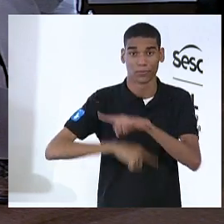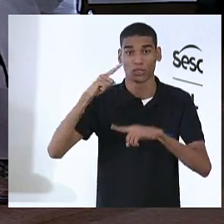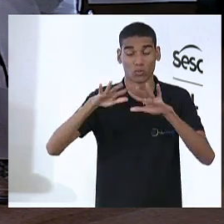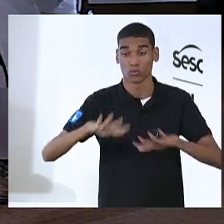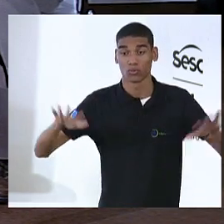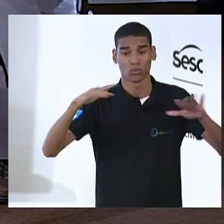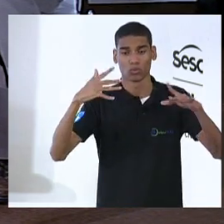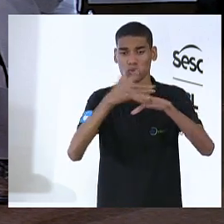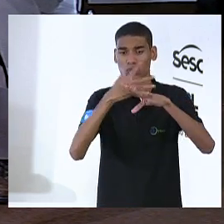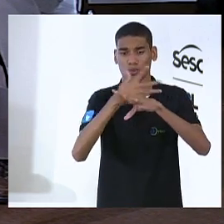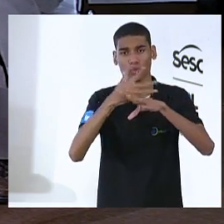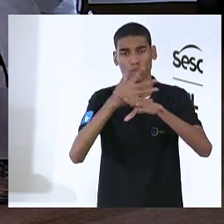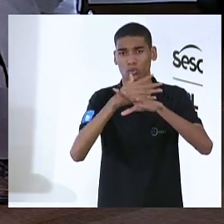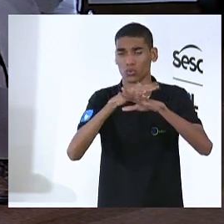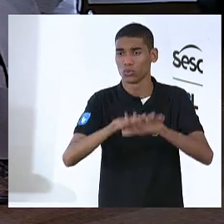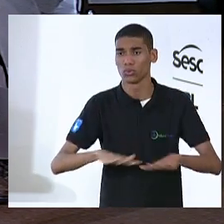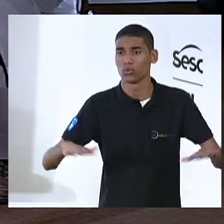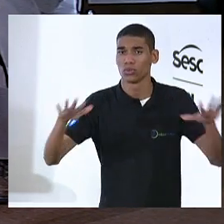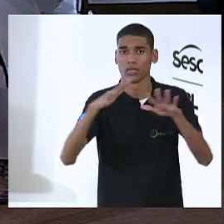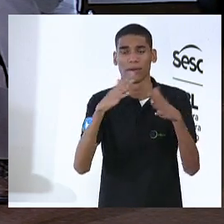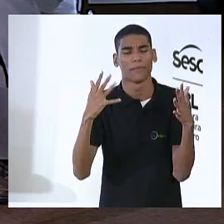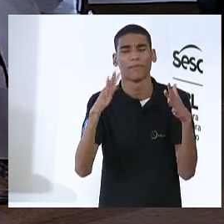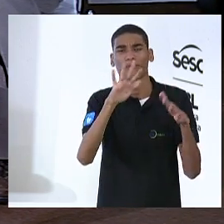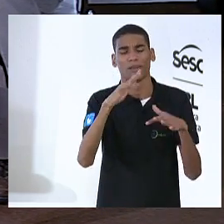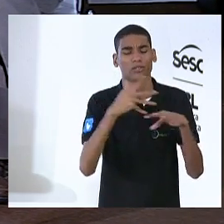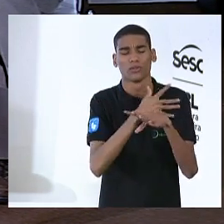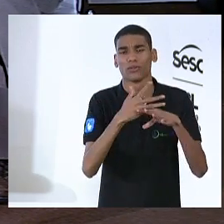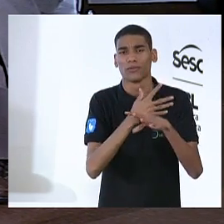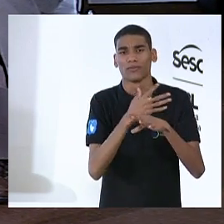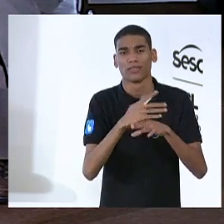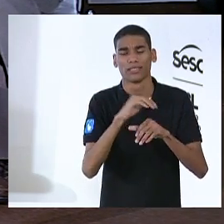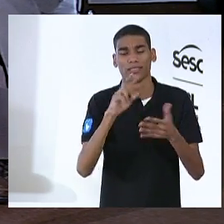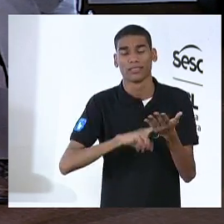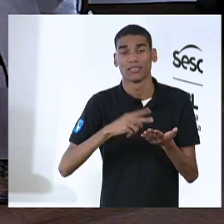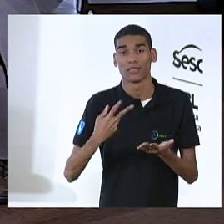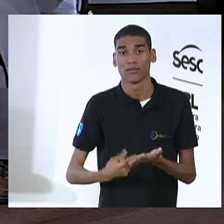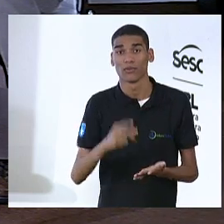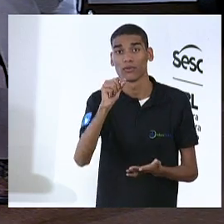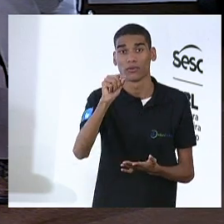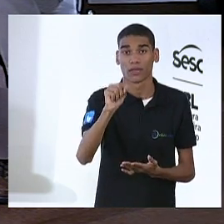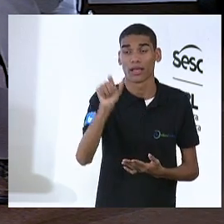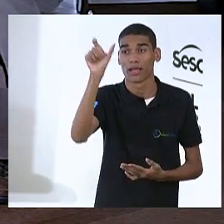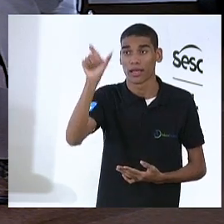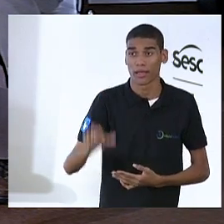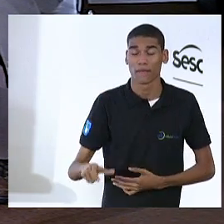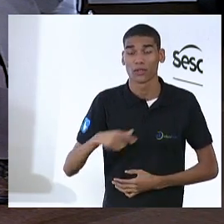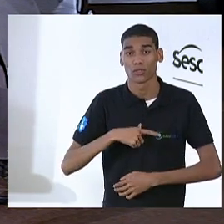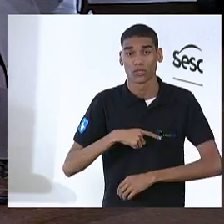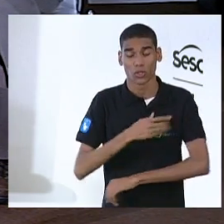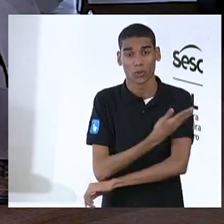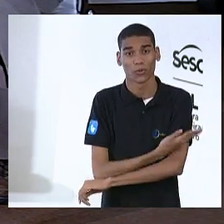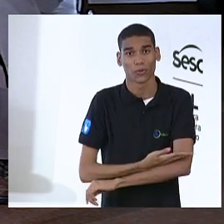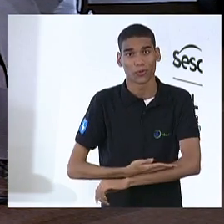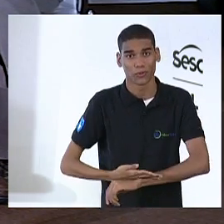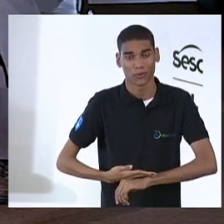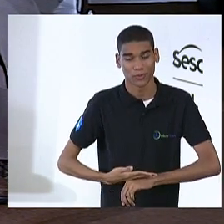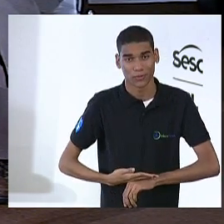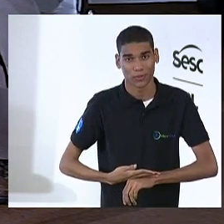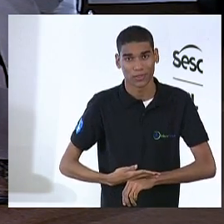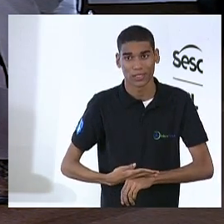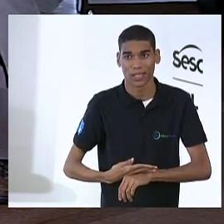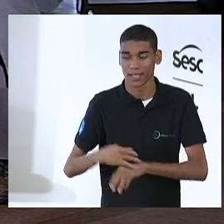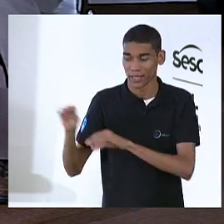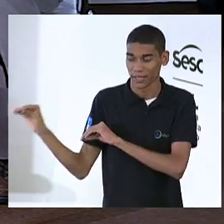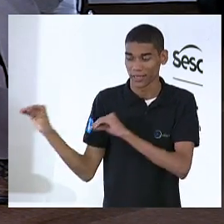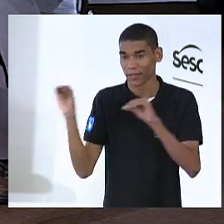tudo. E urbanizar significa que a pessoa que tem costumes tradicionais e que vem